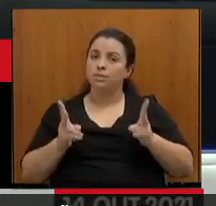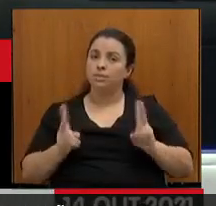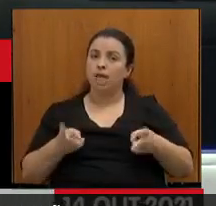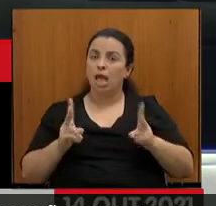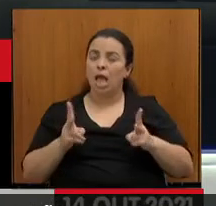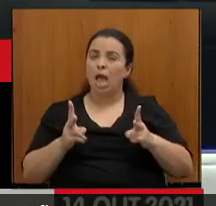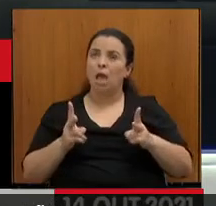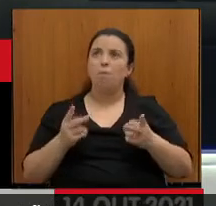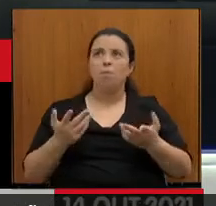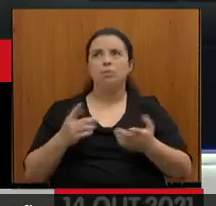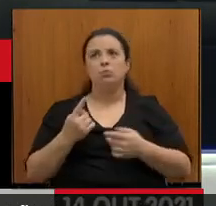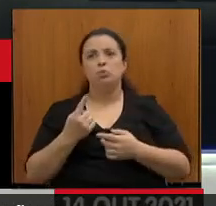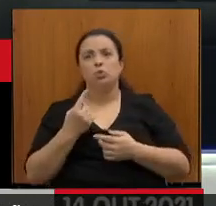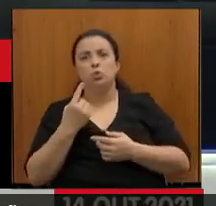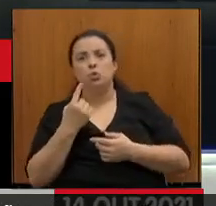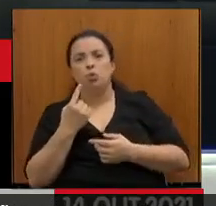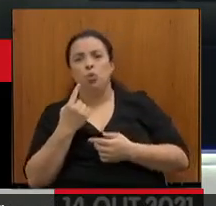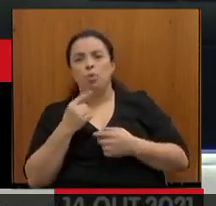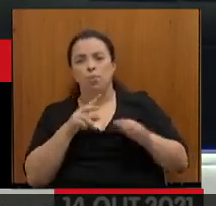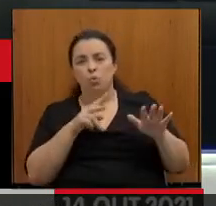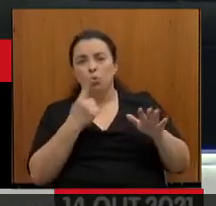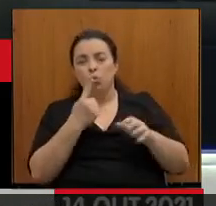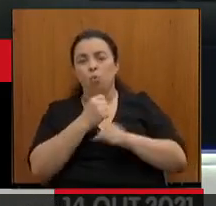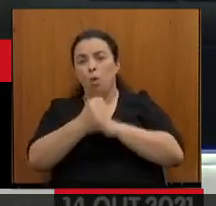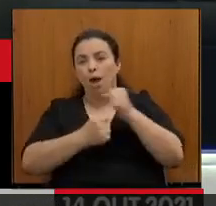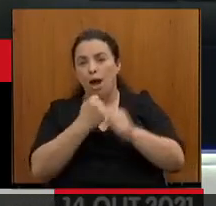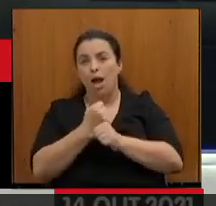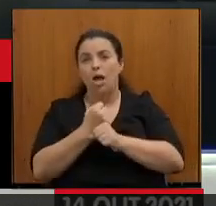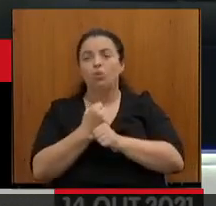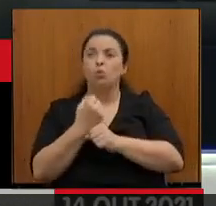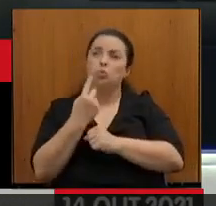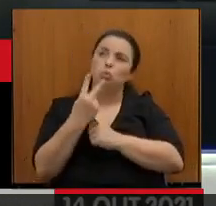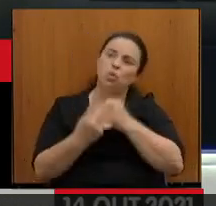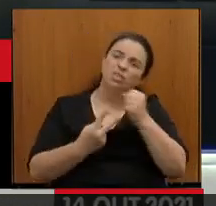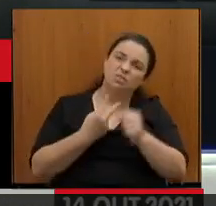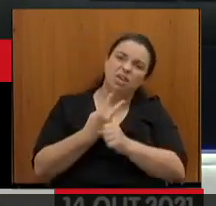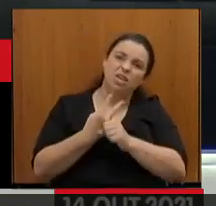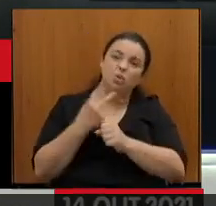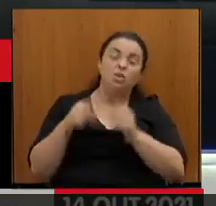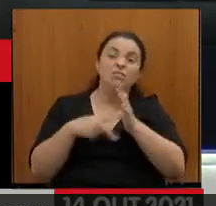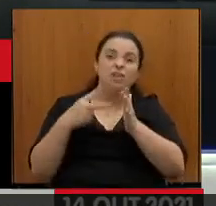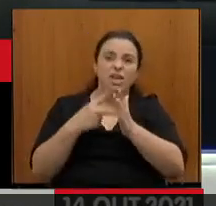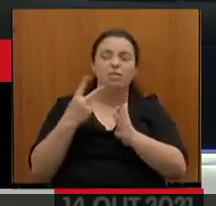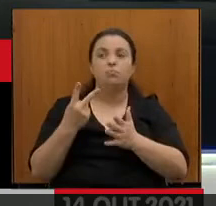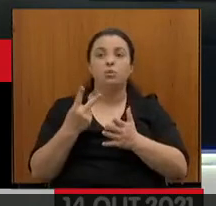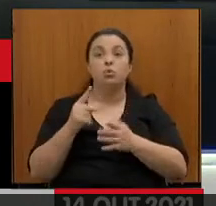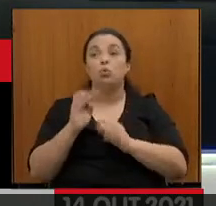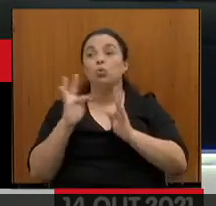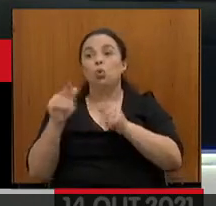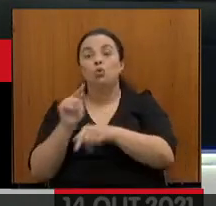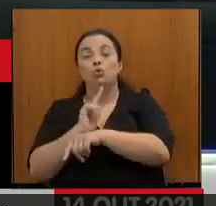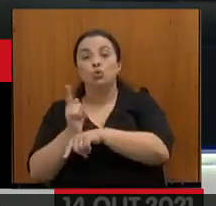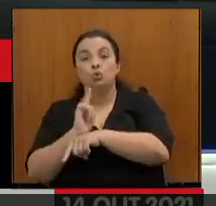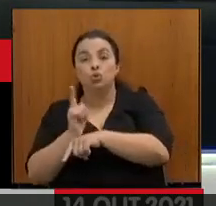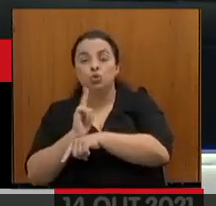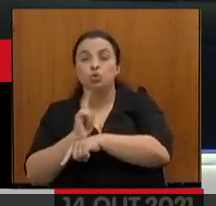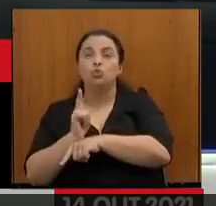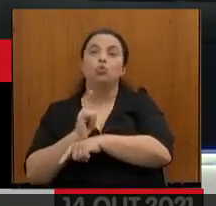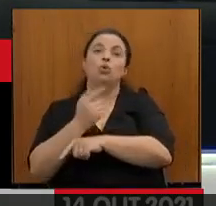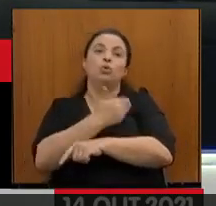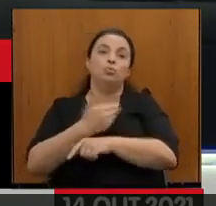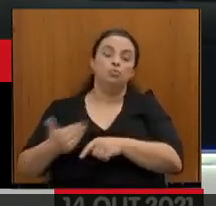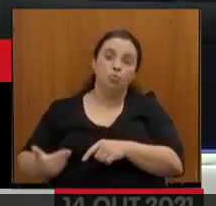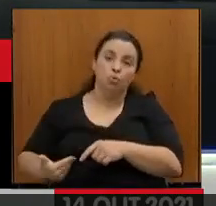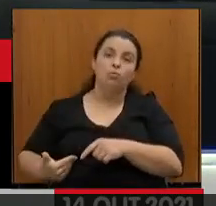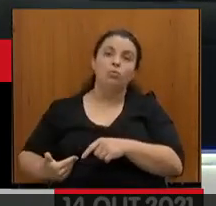2 a 3 vezes por ano, todos os gestores públicos do Estado ligados à administração estadual, para que eles